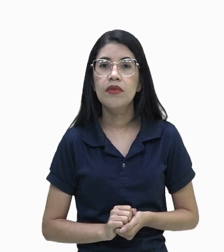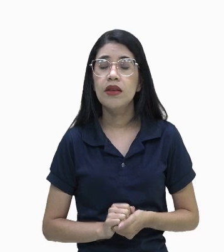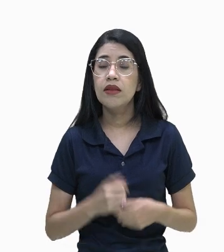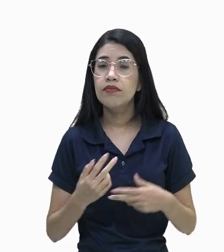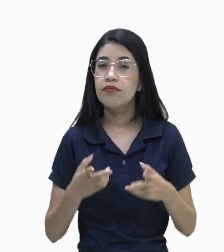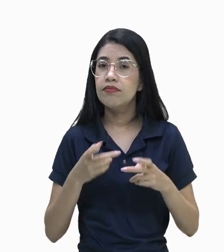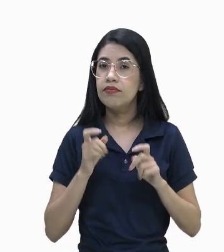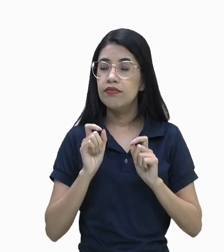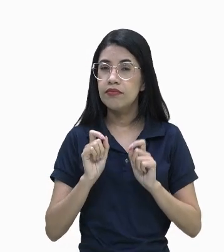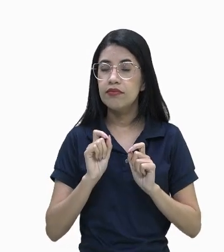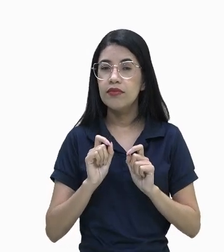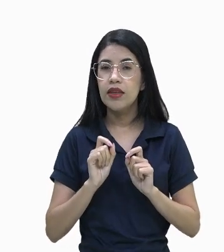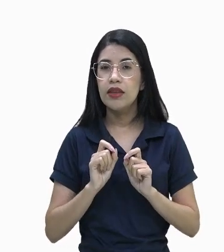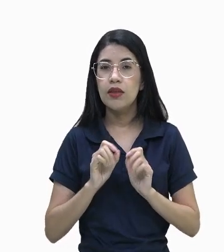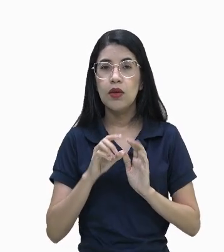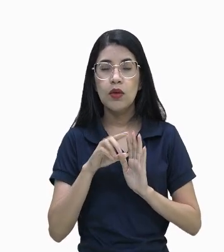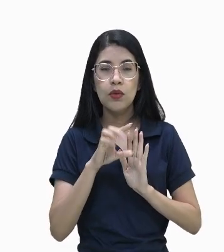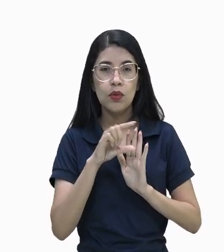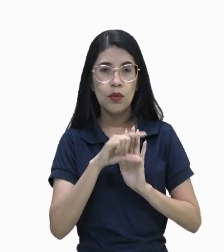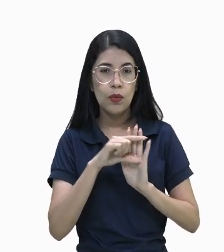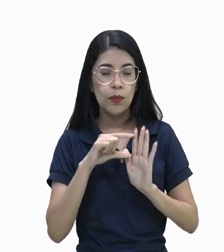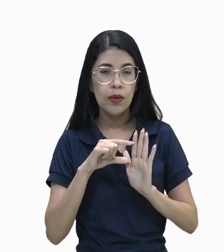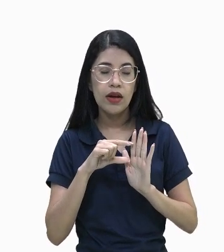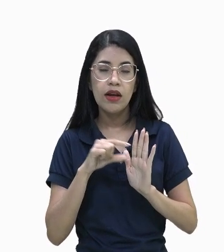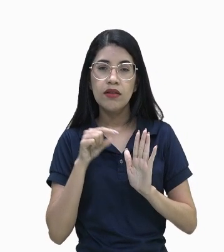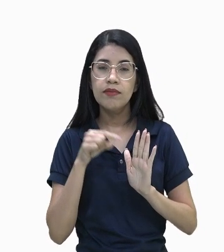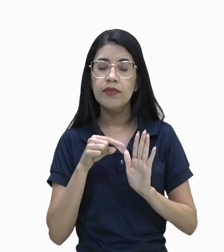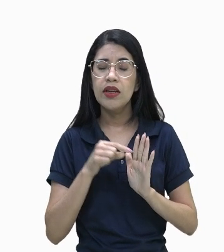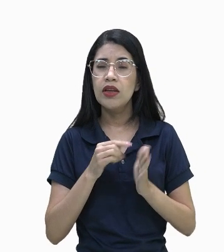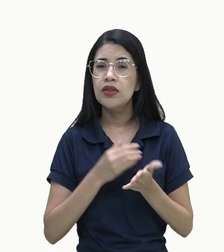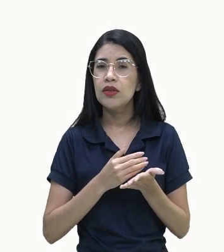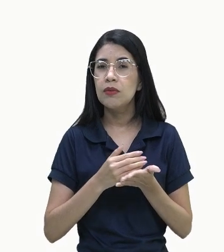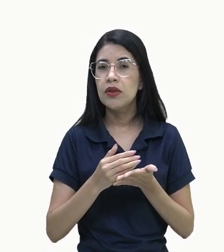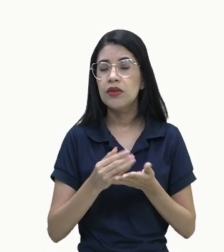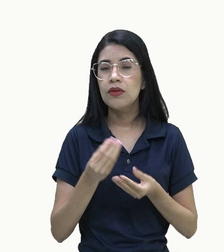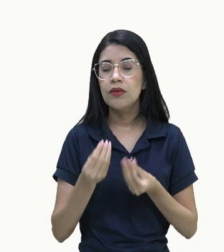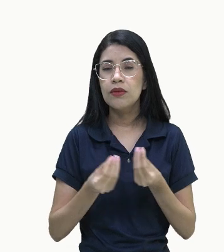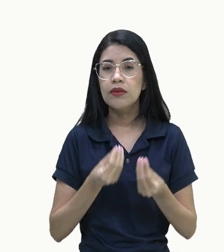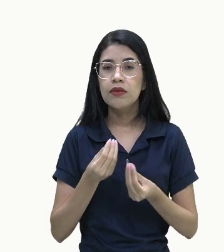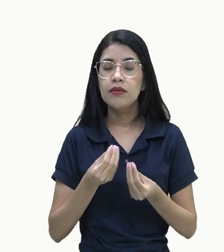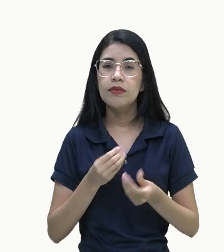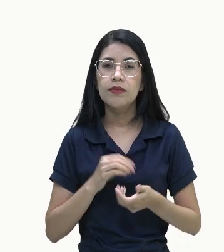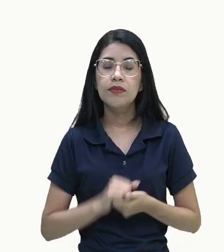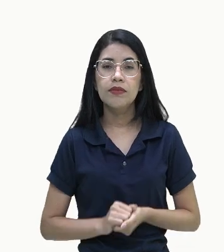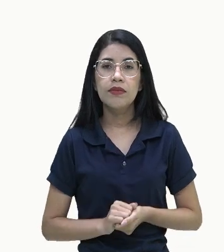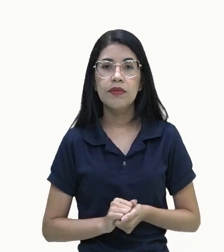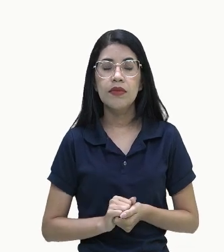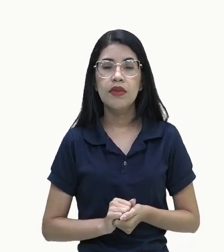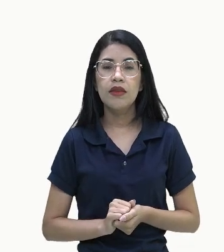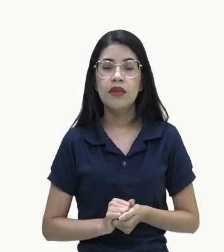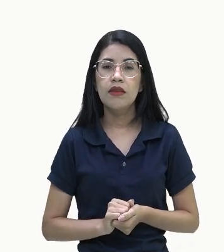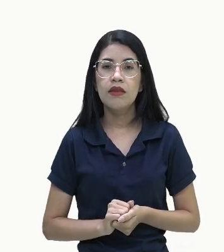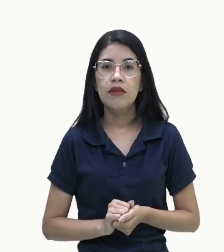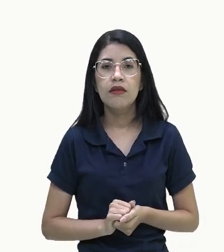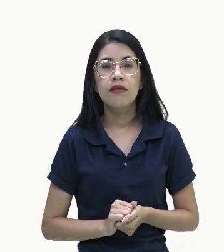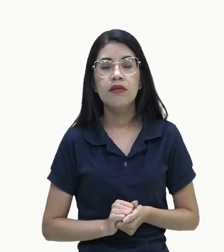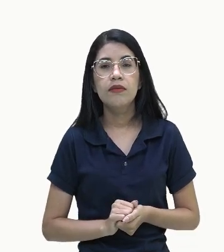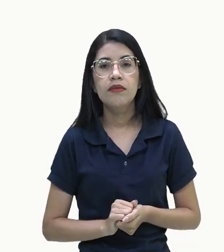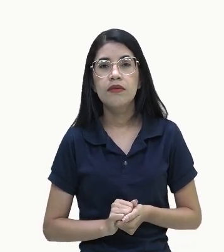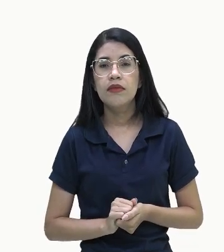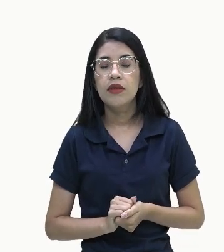observem que aqui a gente meio que iniciou justamente